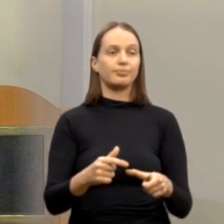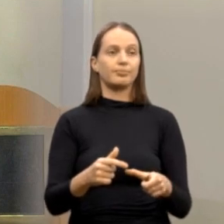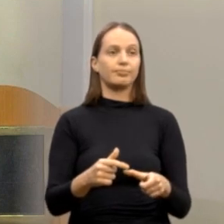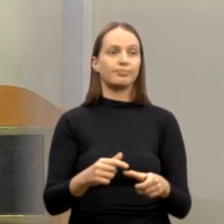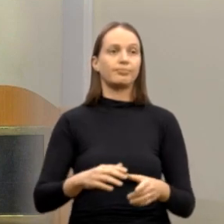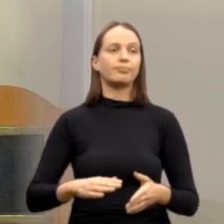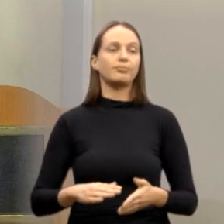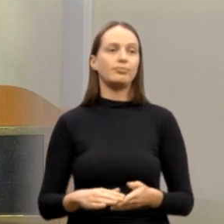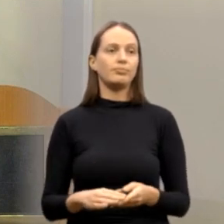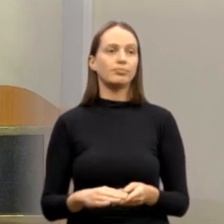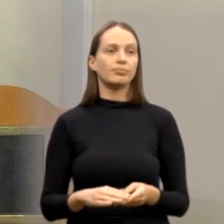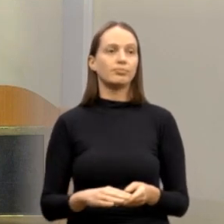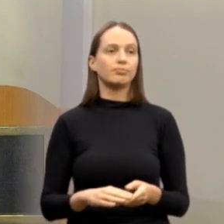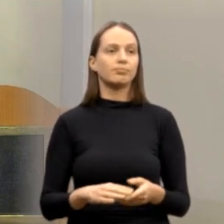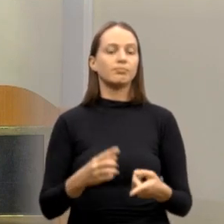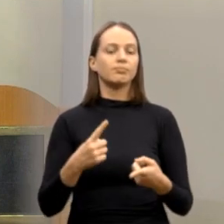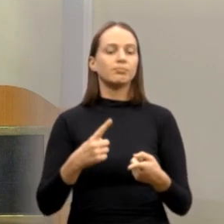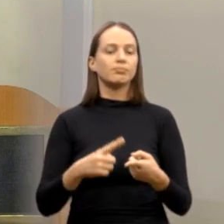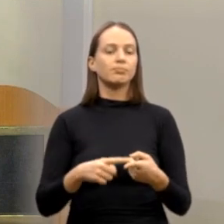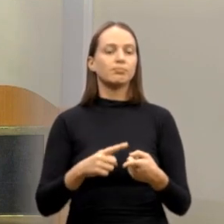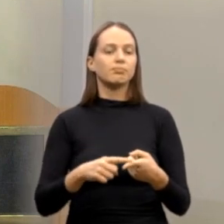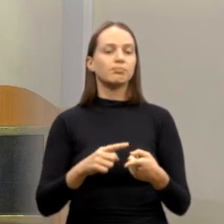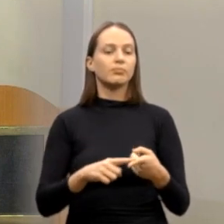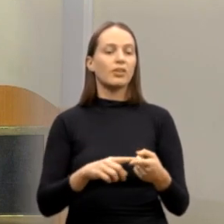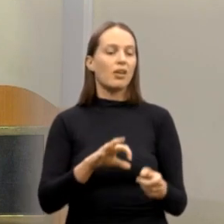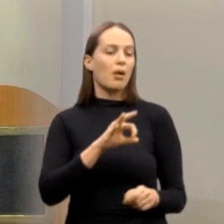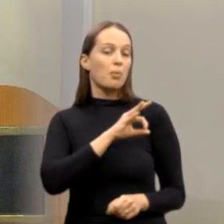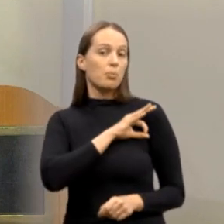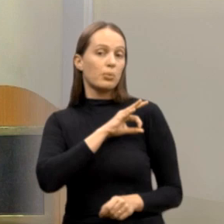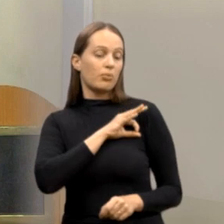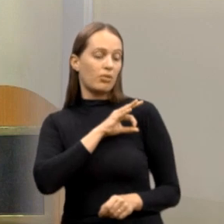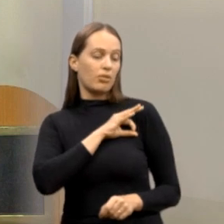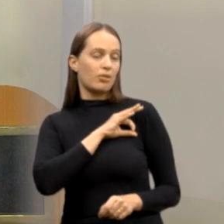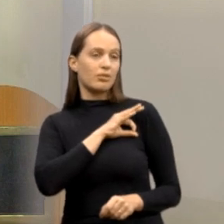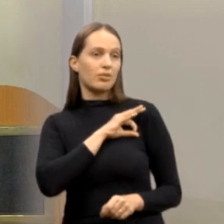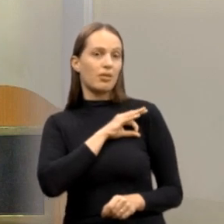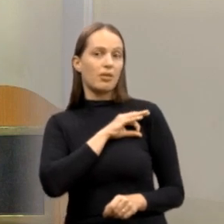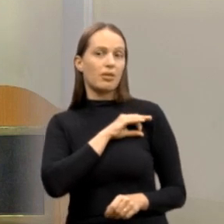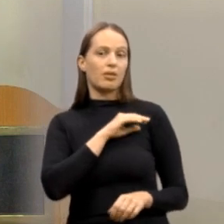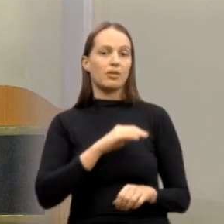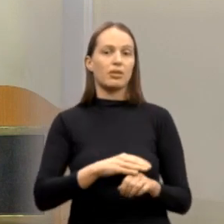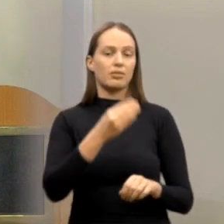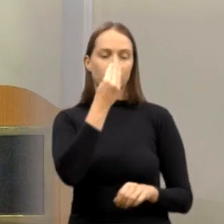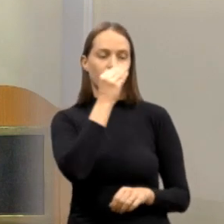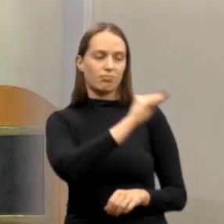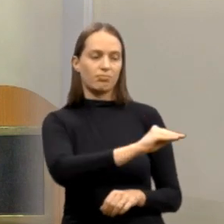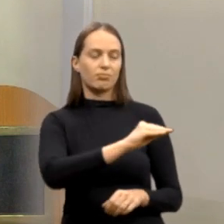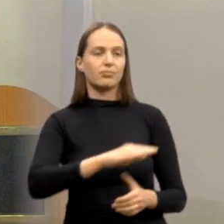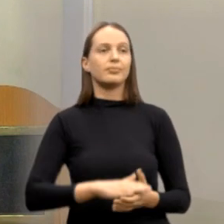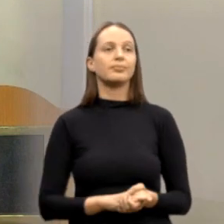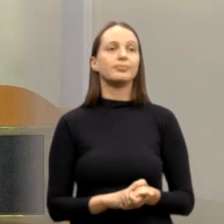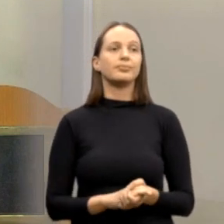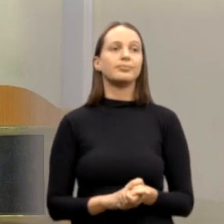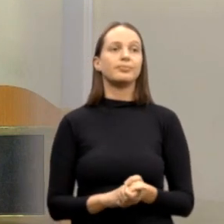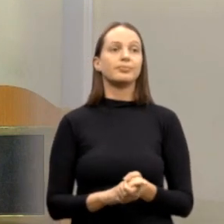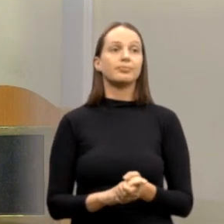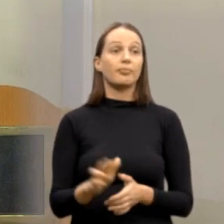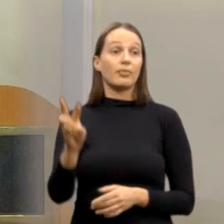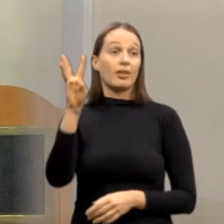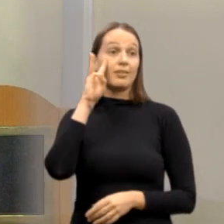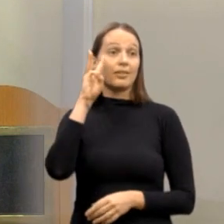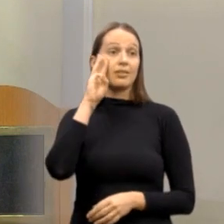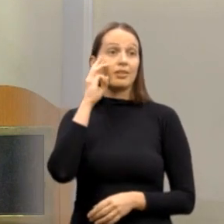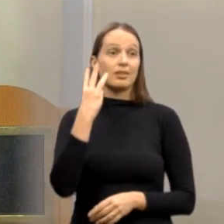porque as autoridades foram tão lenientes na terça-feira três dias após o ocorrido eu fui à